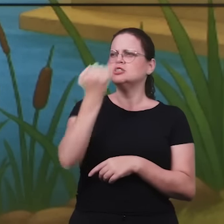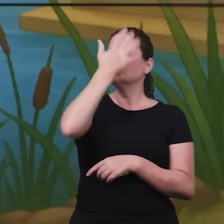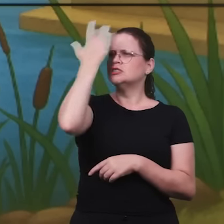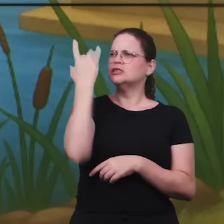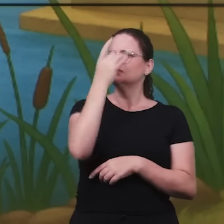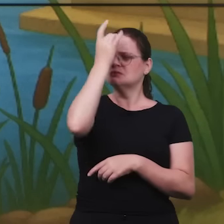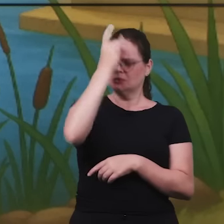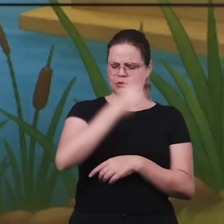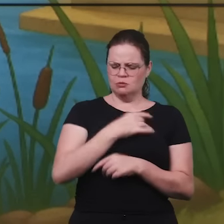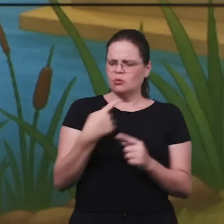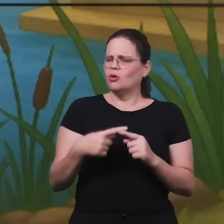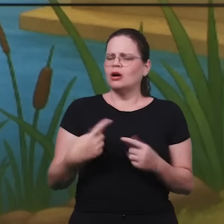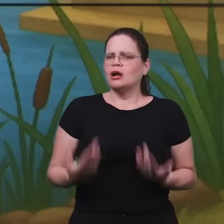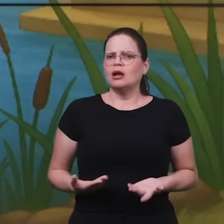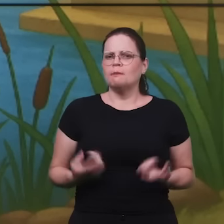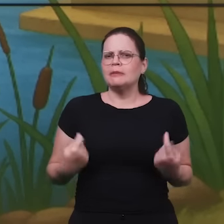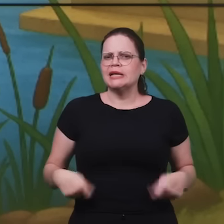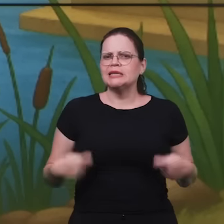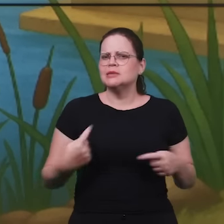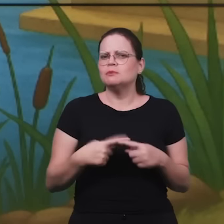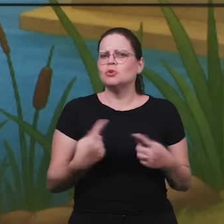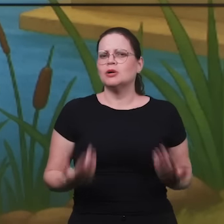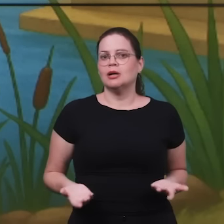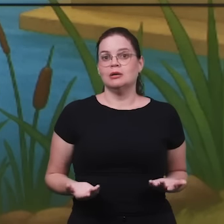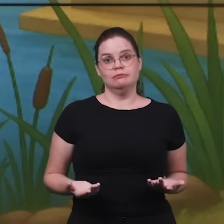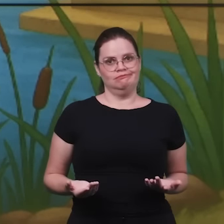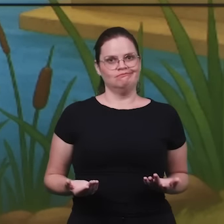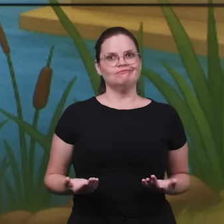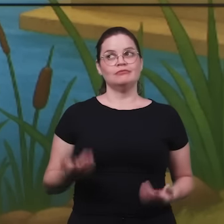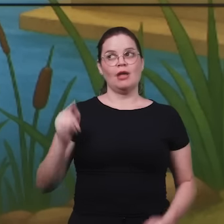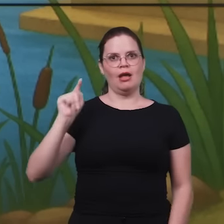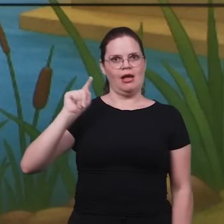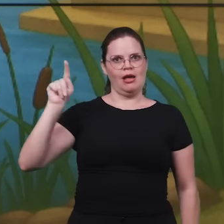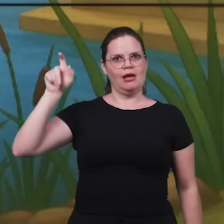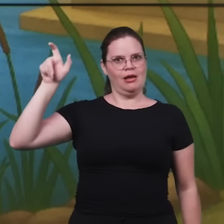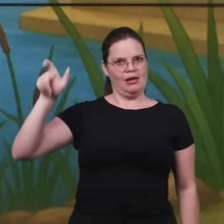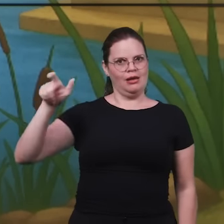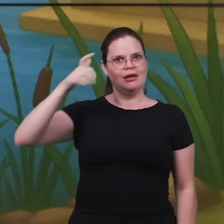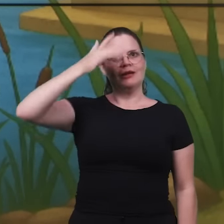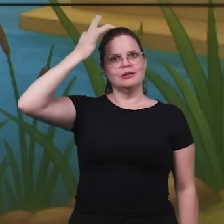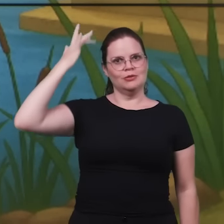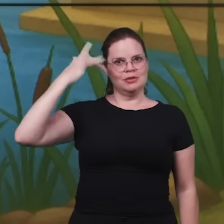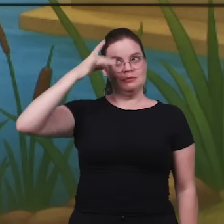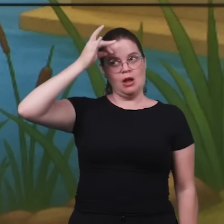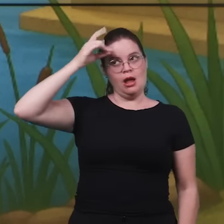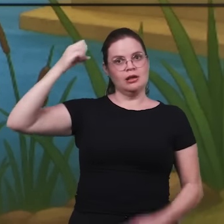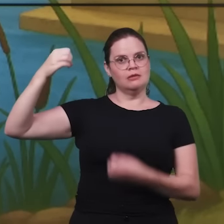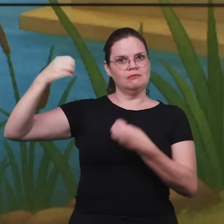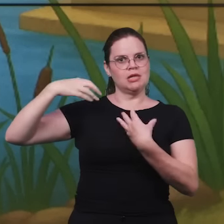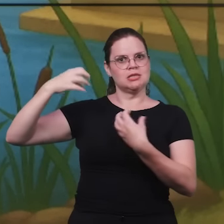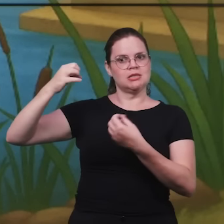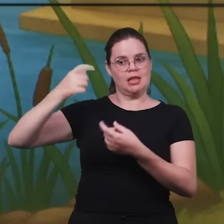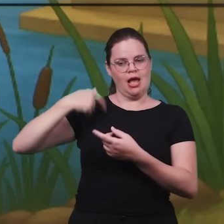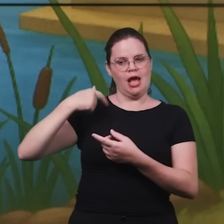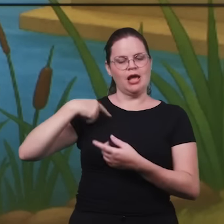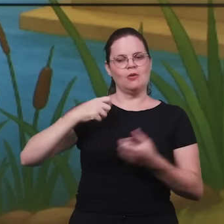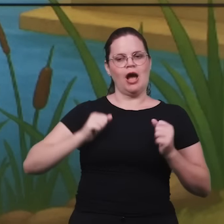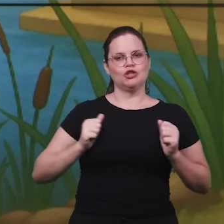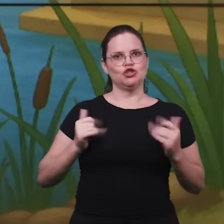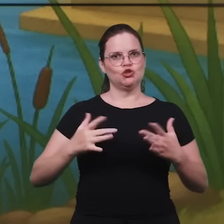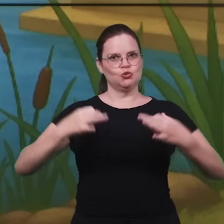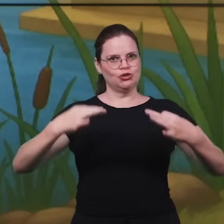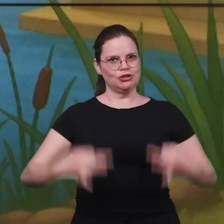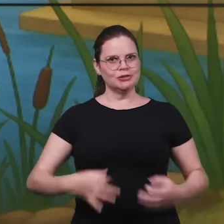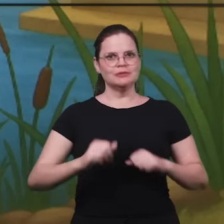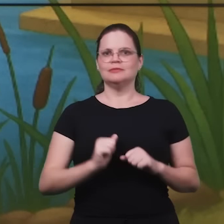hein? Porque o Espírito Santo é aquele que nos ensina a fazer as escolhas certas. Ele nos mostra o